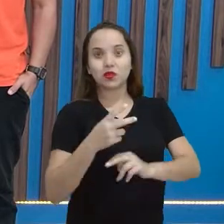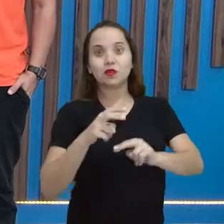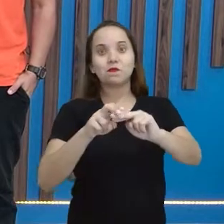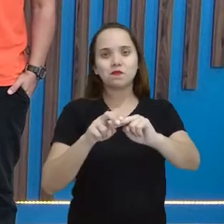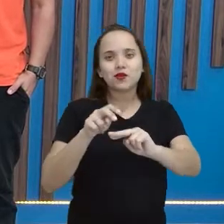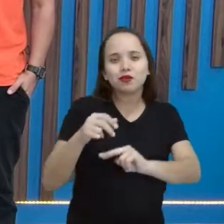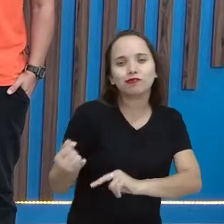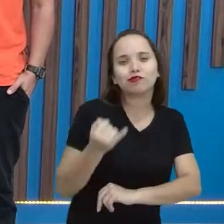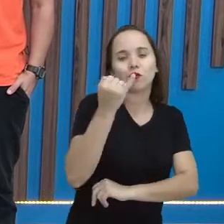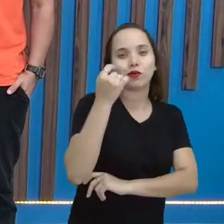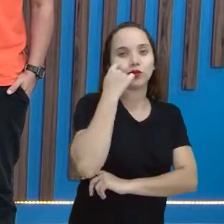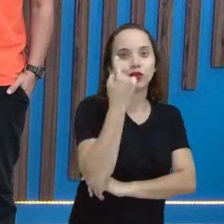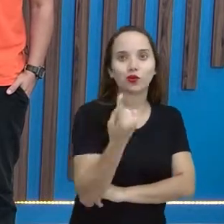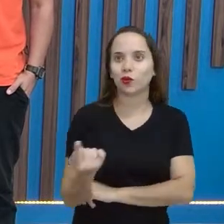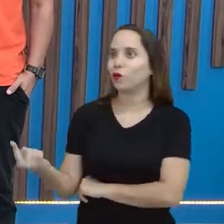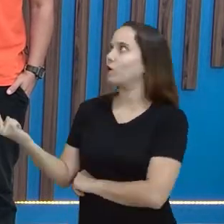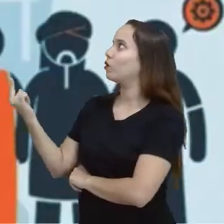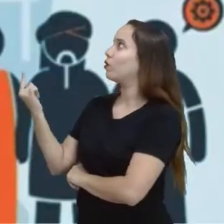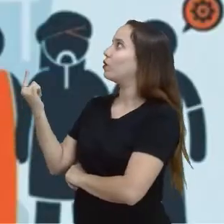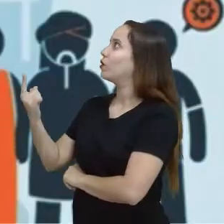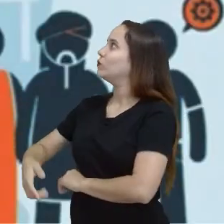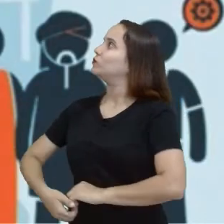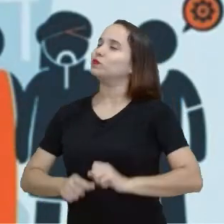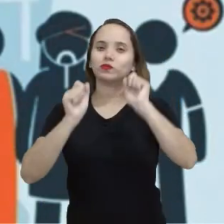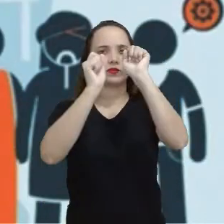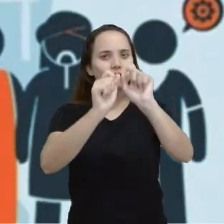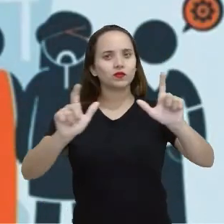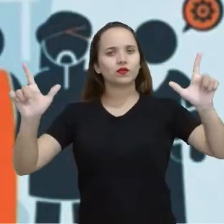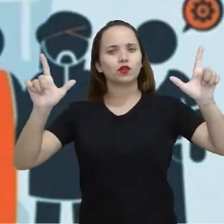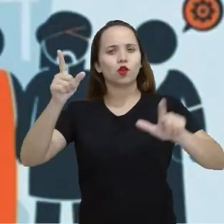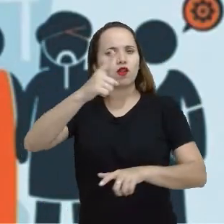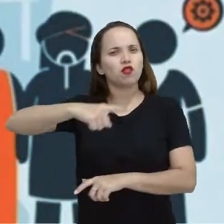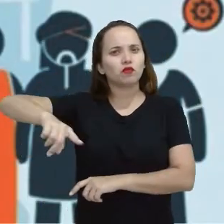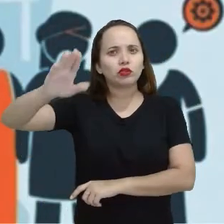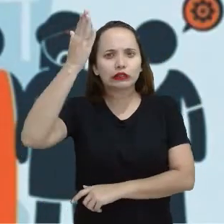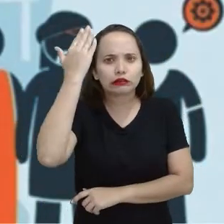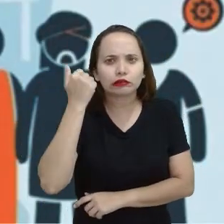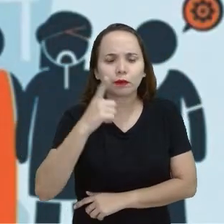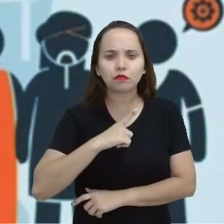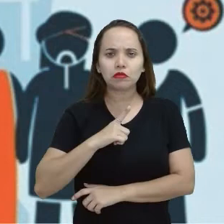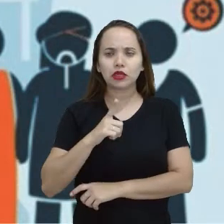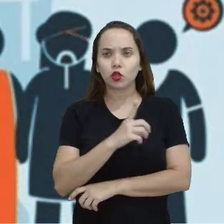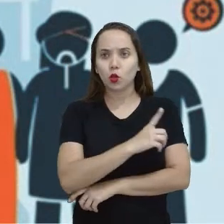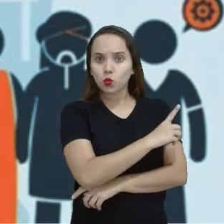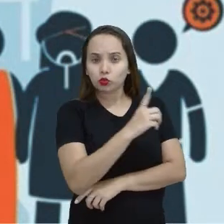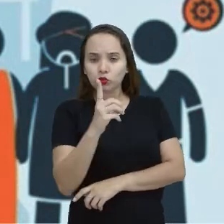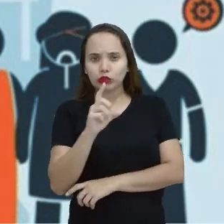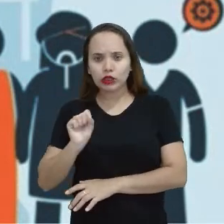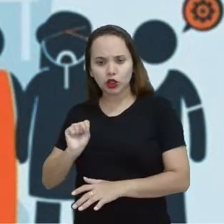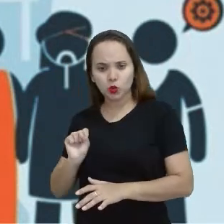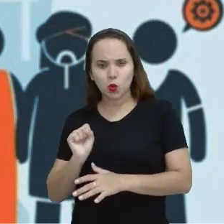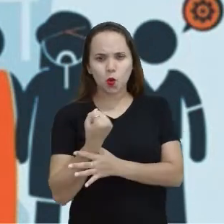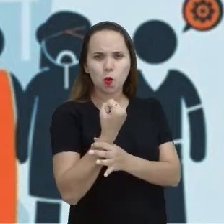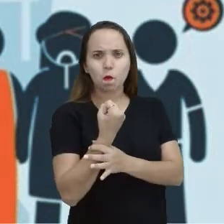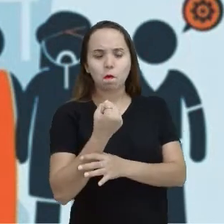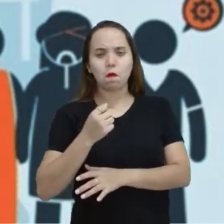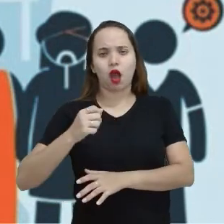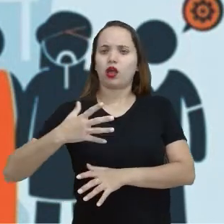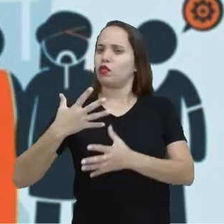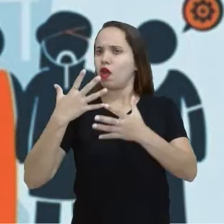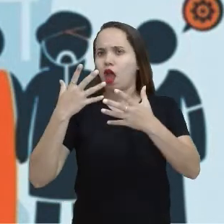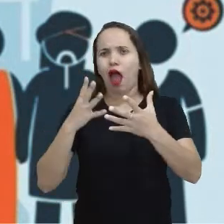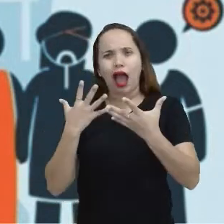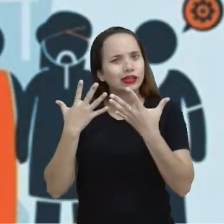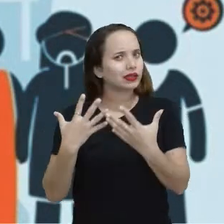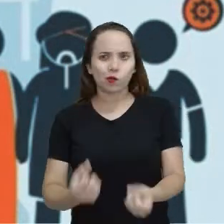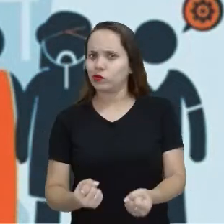aqui nesse slide, ó, vocês sabiam, gente, que tem um dia de combate à intolerância religiosa no Brasil?